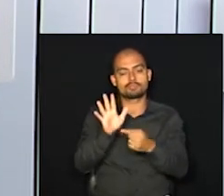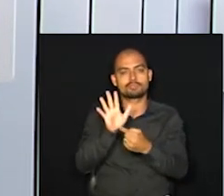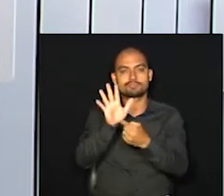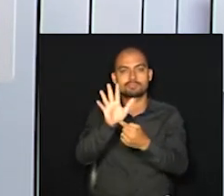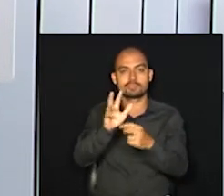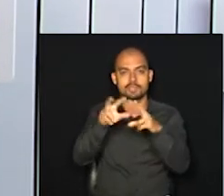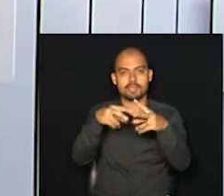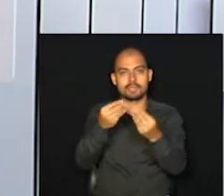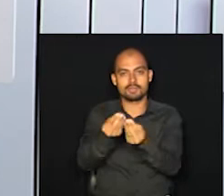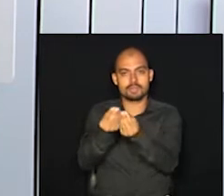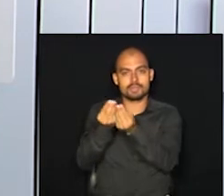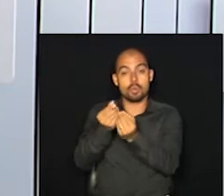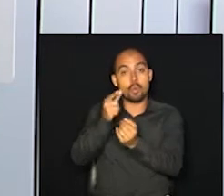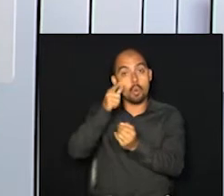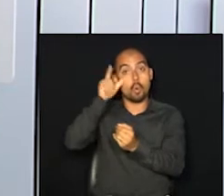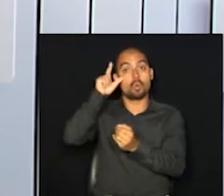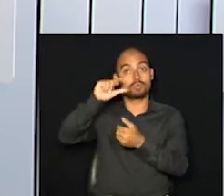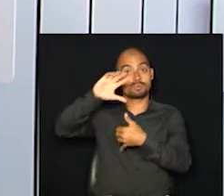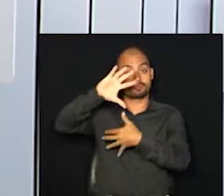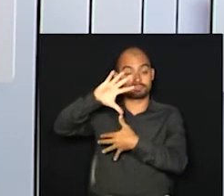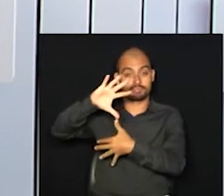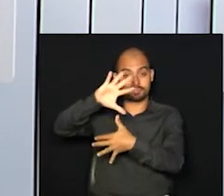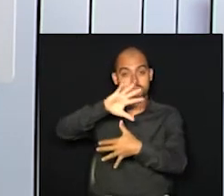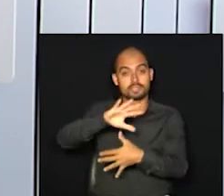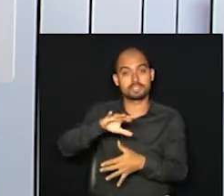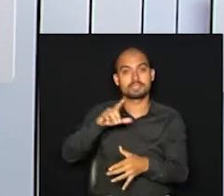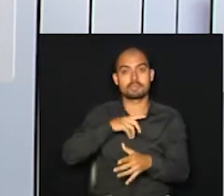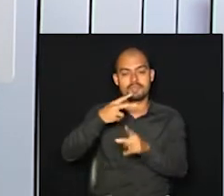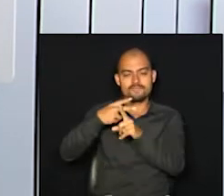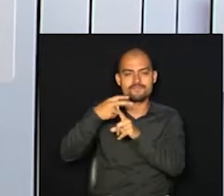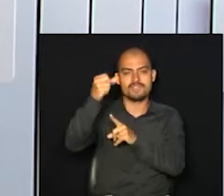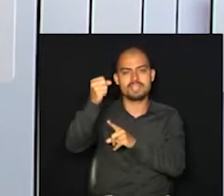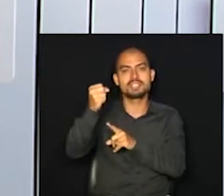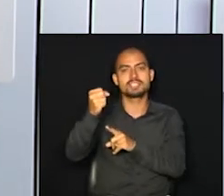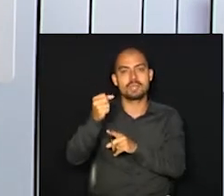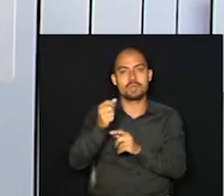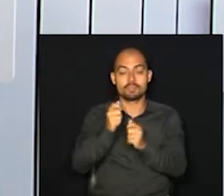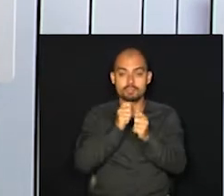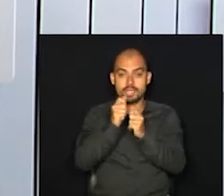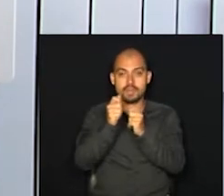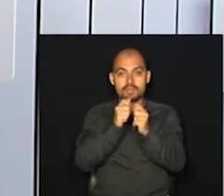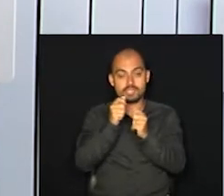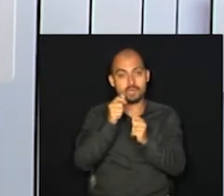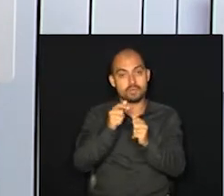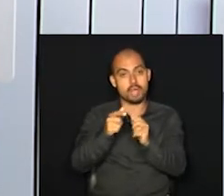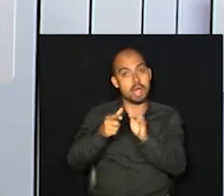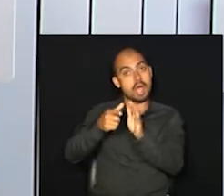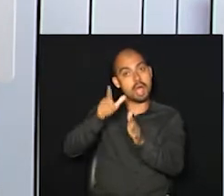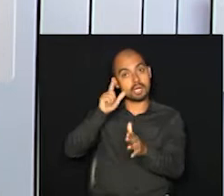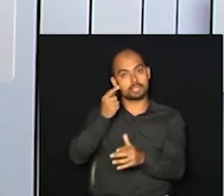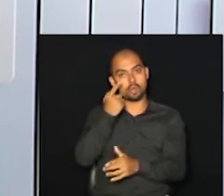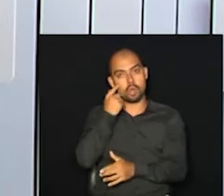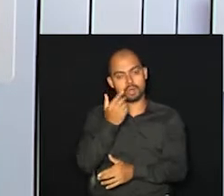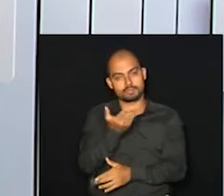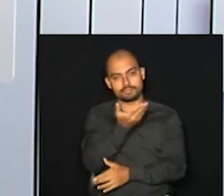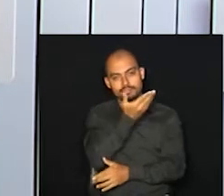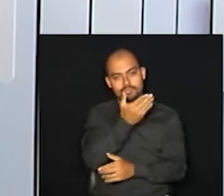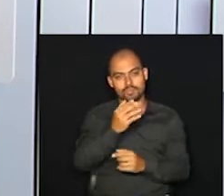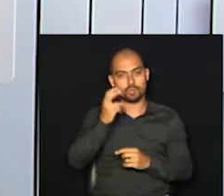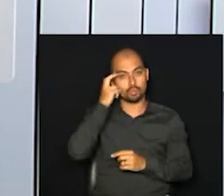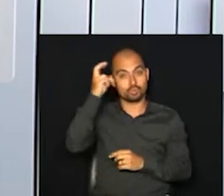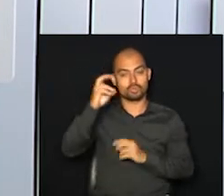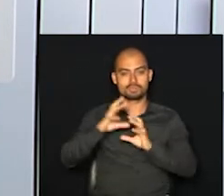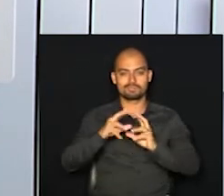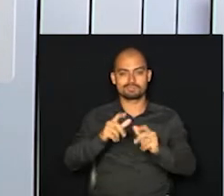aconteceu ontem, Latino 2020, e que foi vencedor. Essa gravação aconteceu antes, confira agora no Cultura